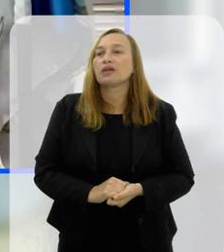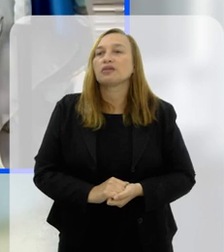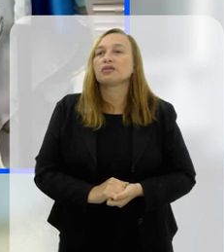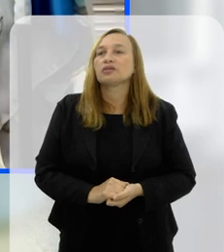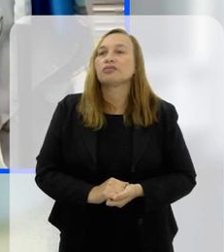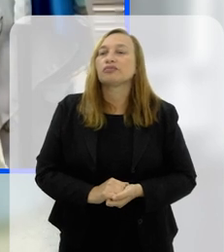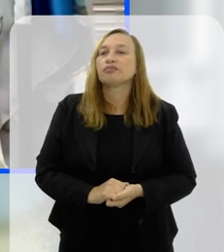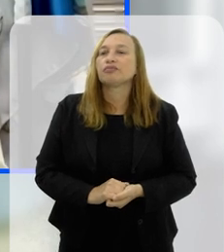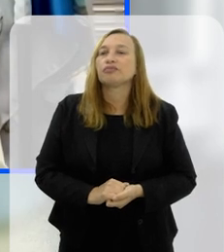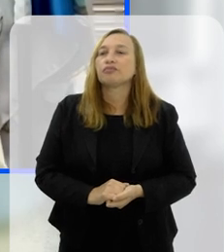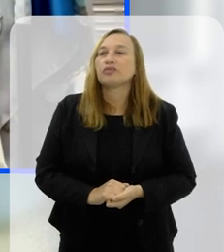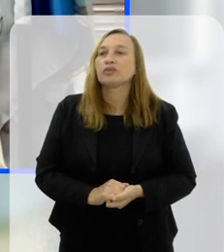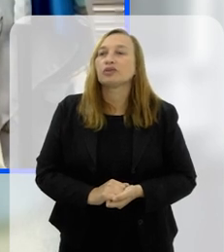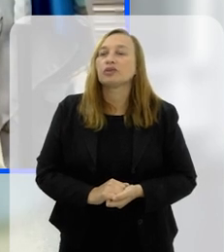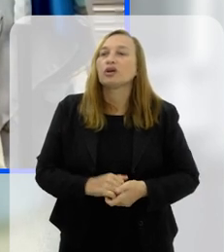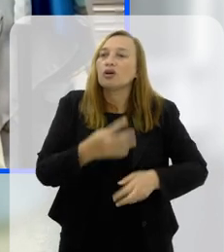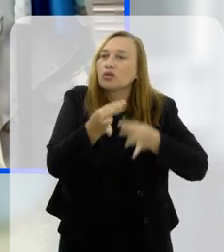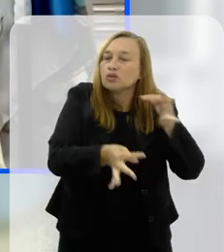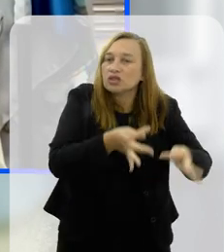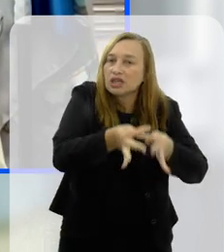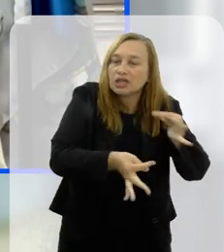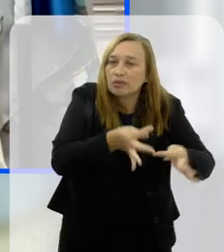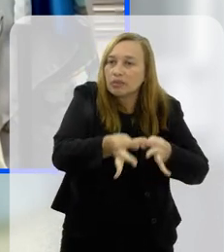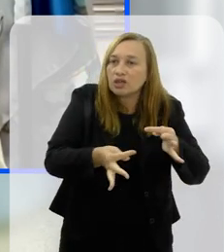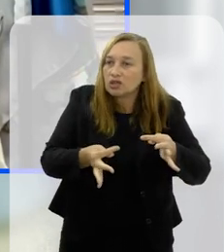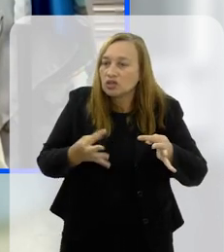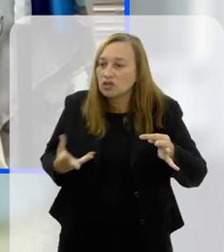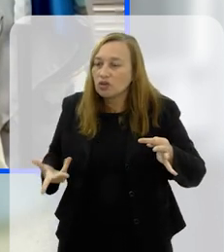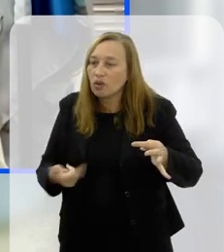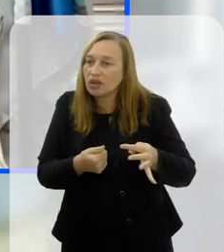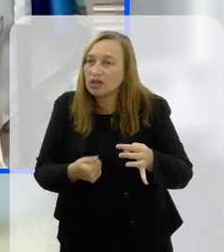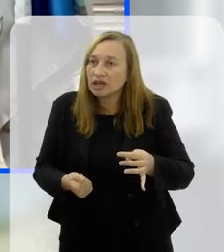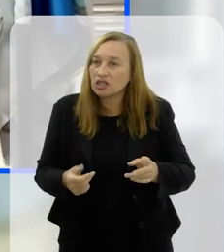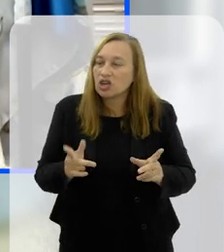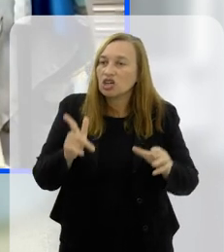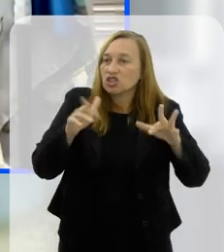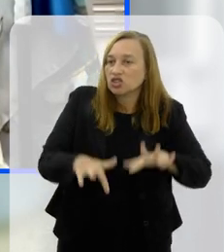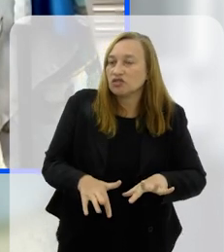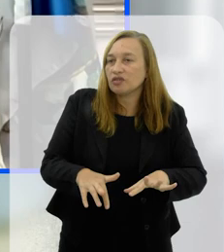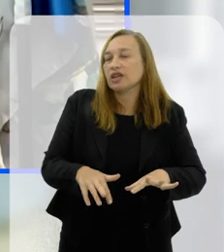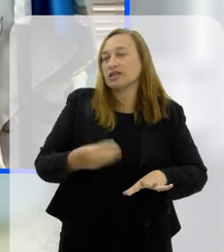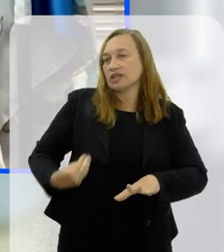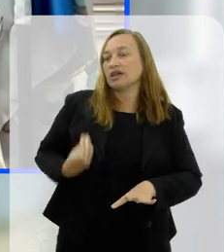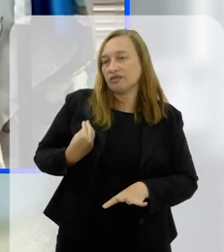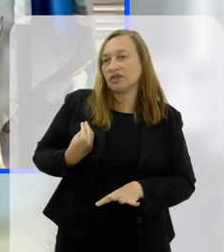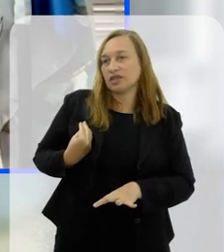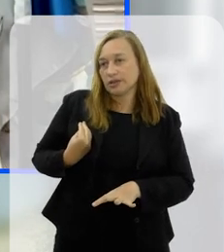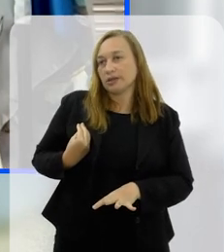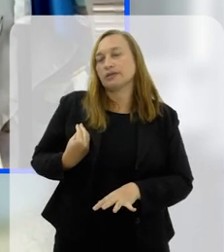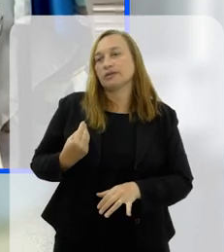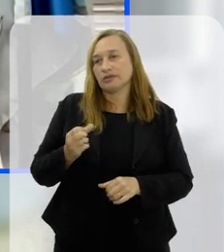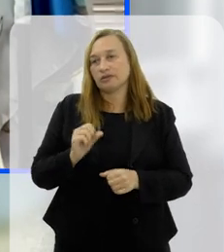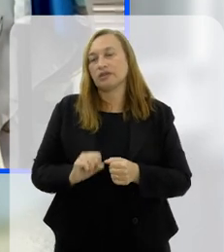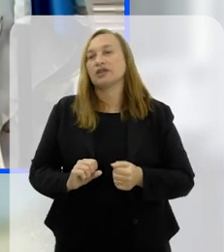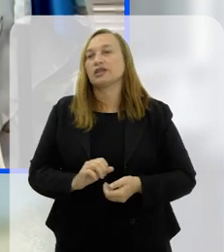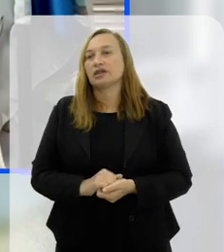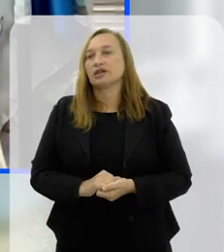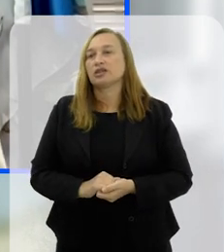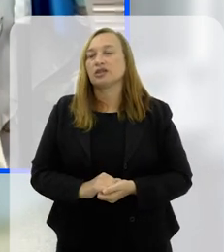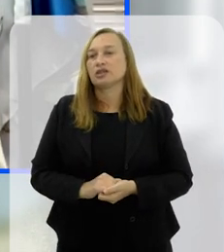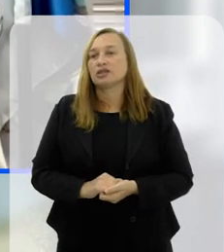certo e um eh um tratamento adequado faz a diferença na